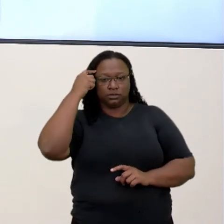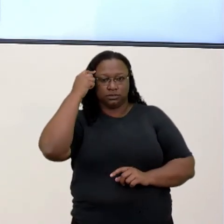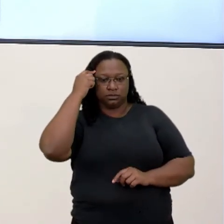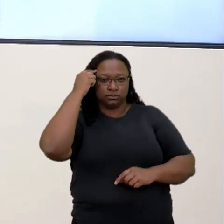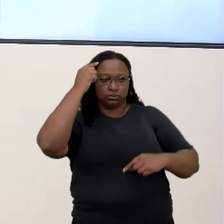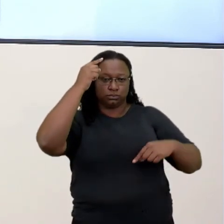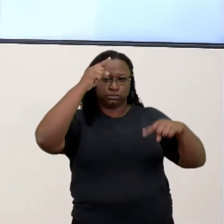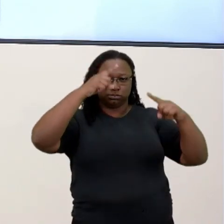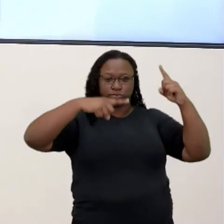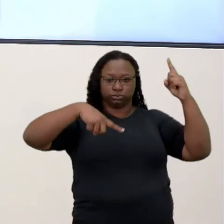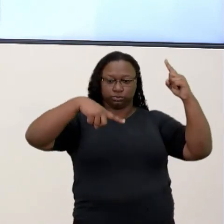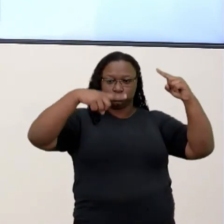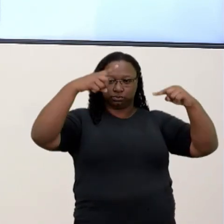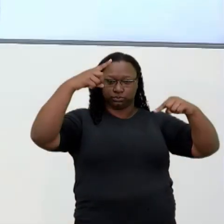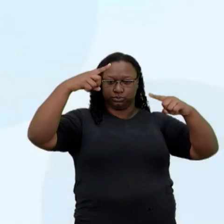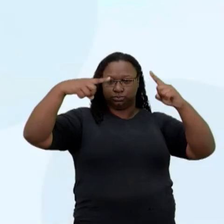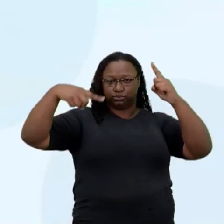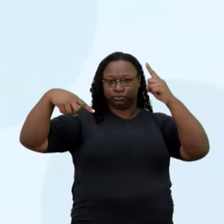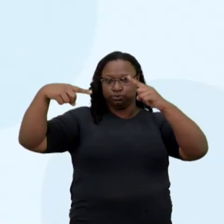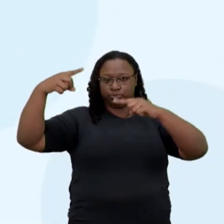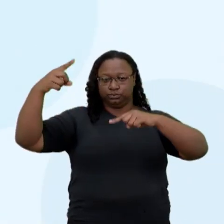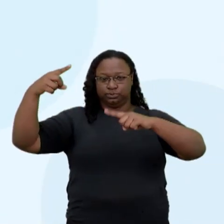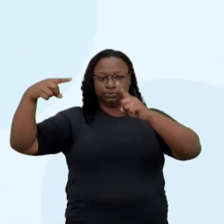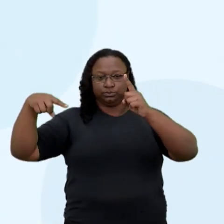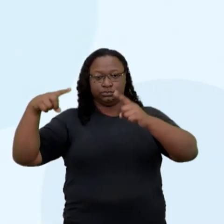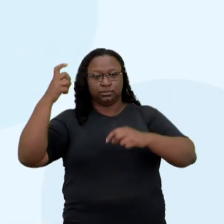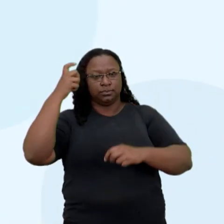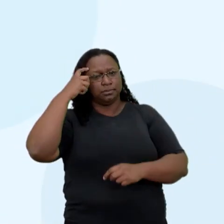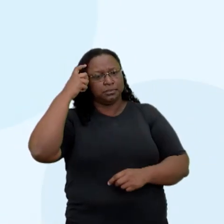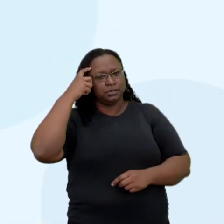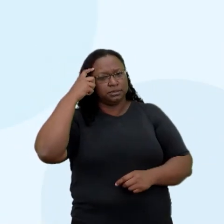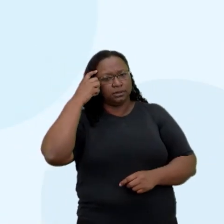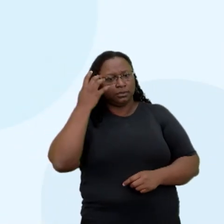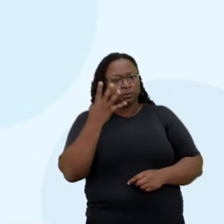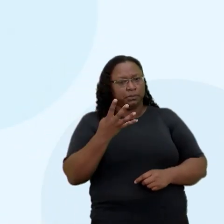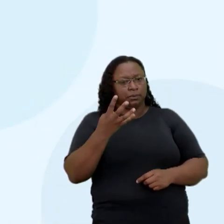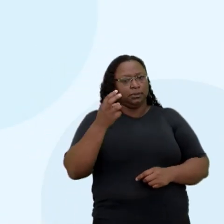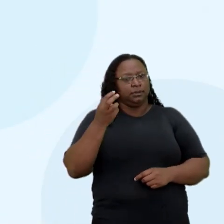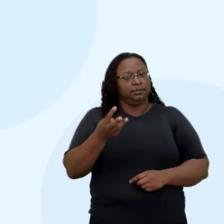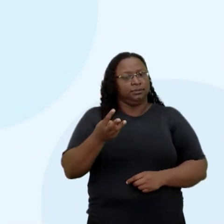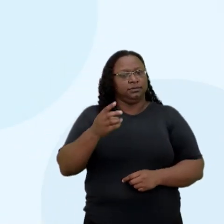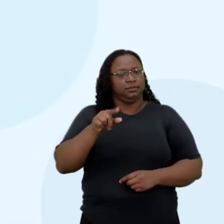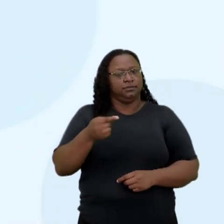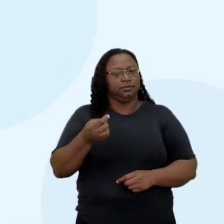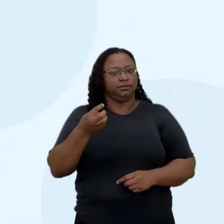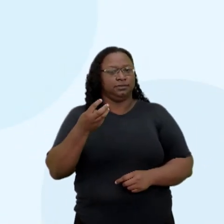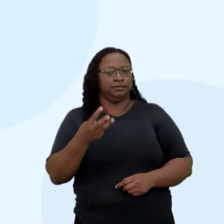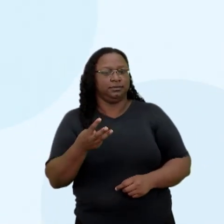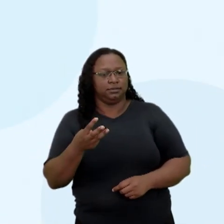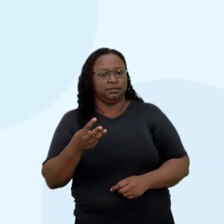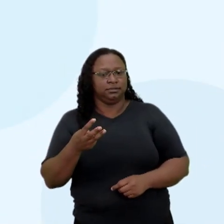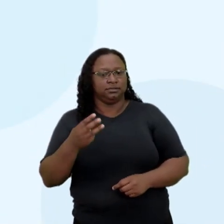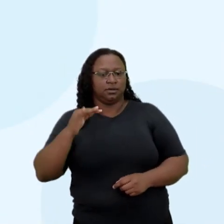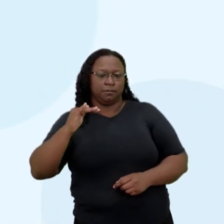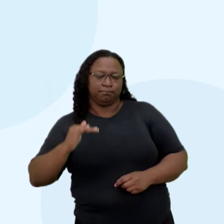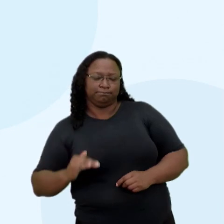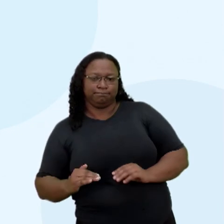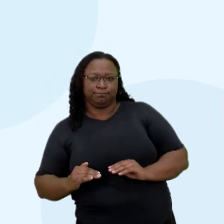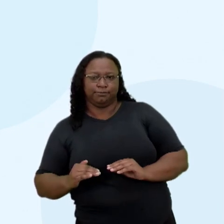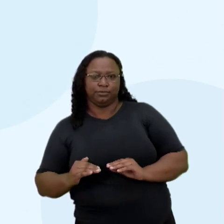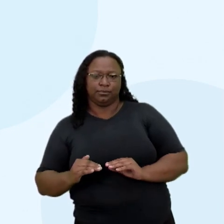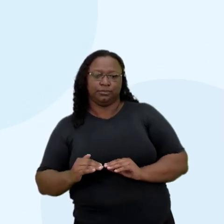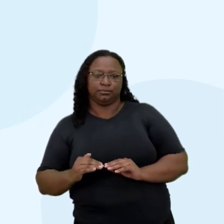a gente já falou também, existem pontos que a gente pode analisar. Ó, o 43,3 está um pouquinho fora, o 36, ó,